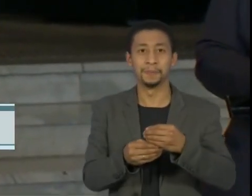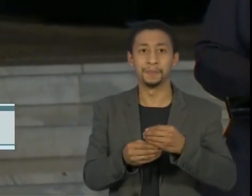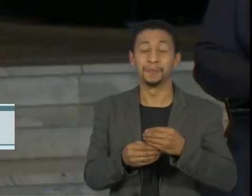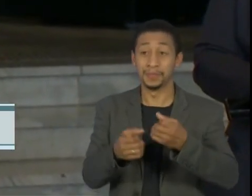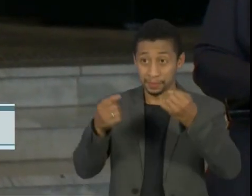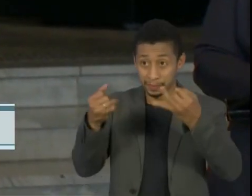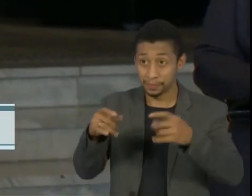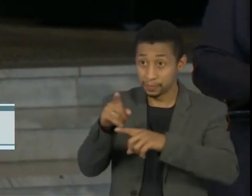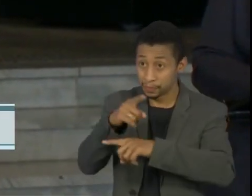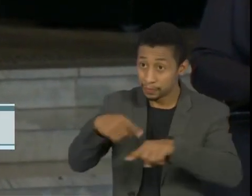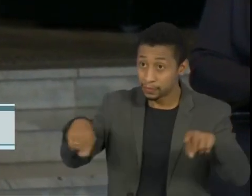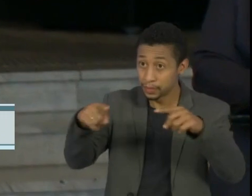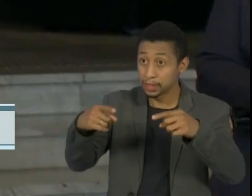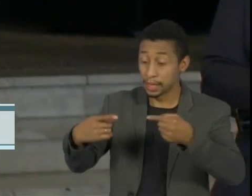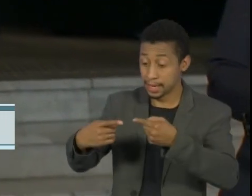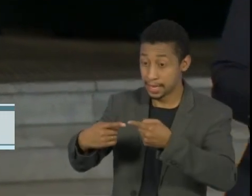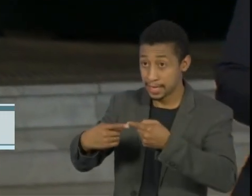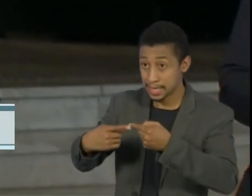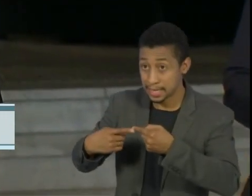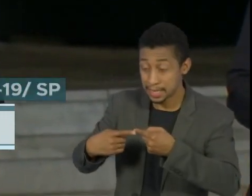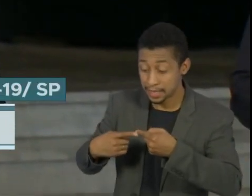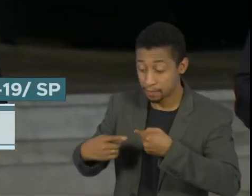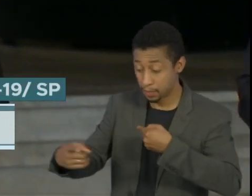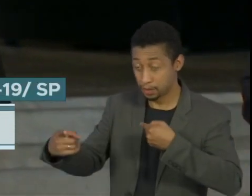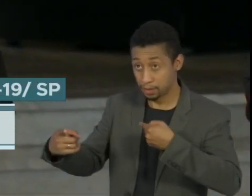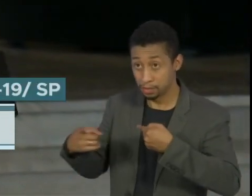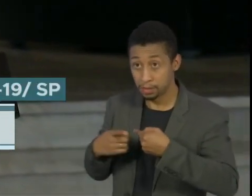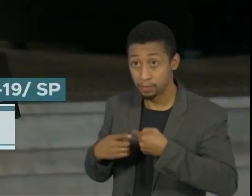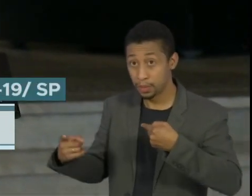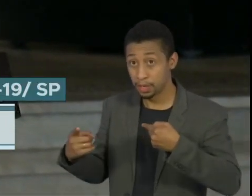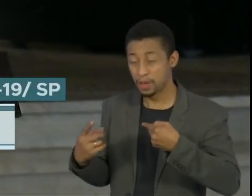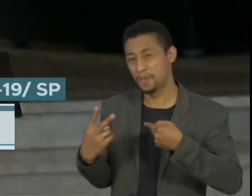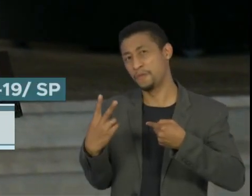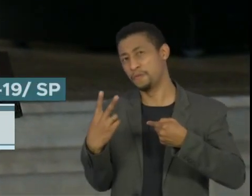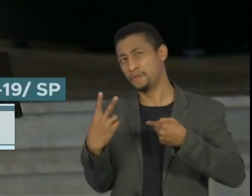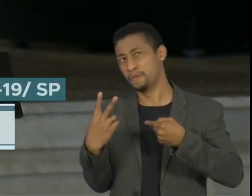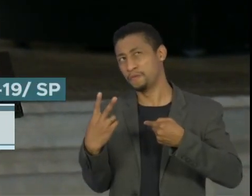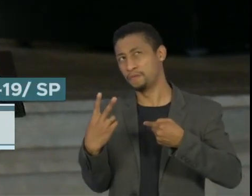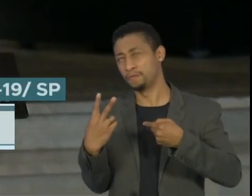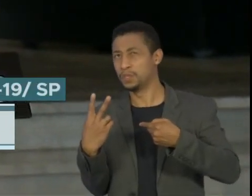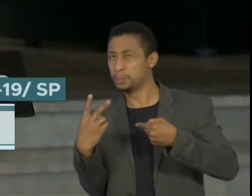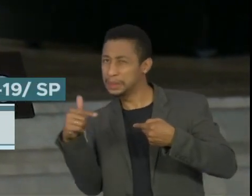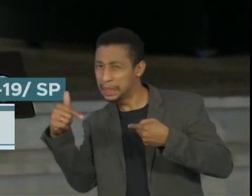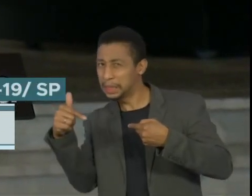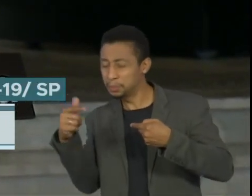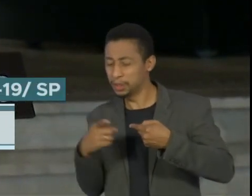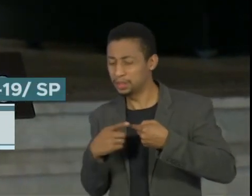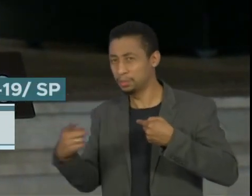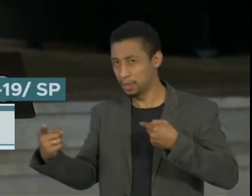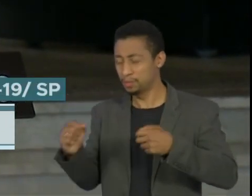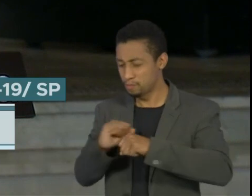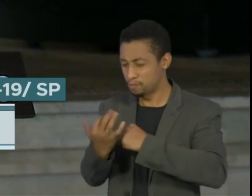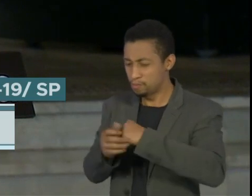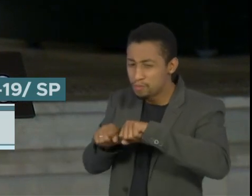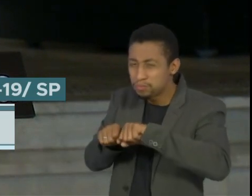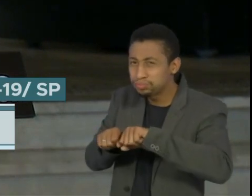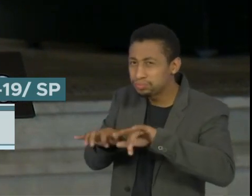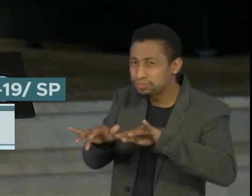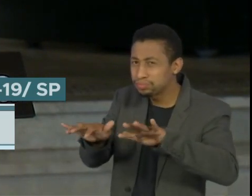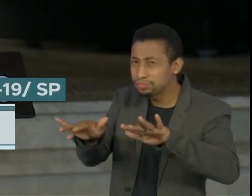semana na 27ª semana epidemiológica. A 27ª semana